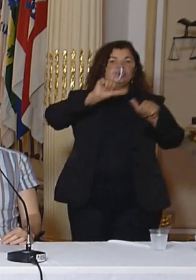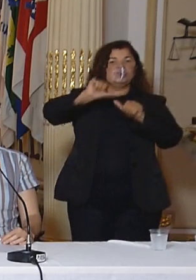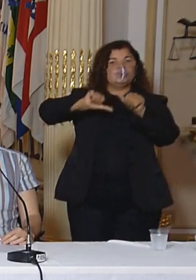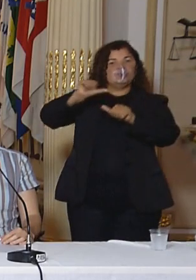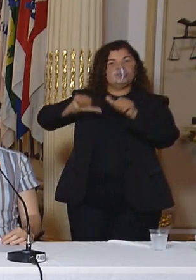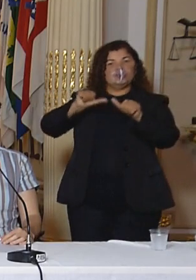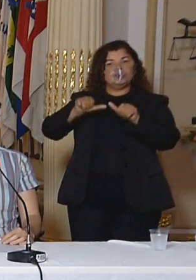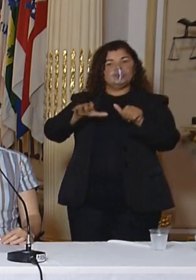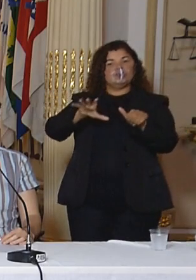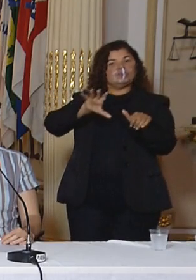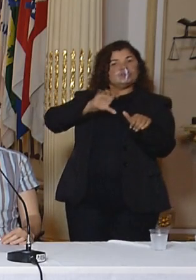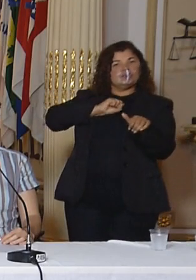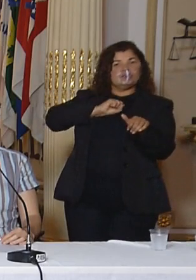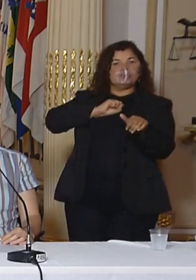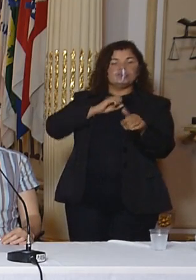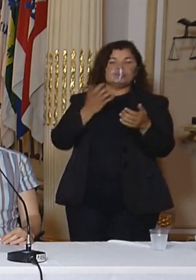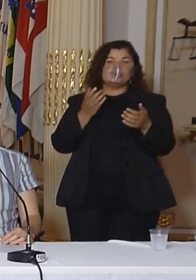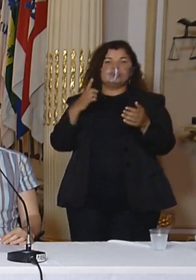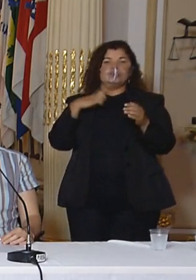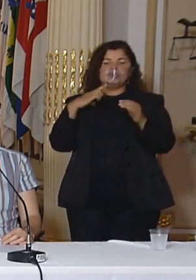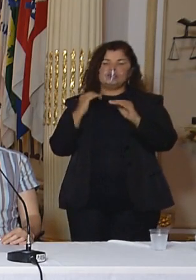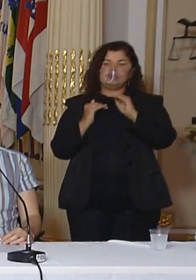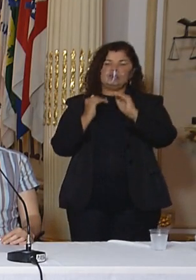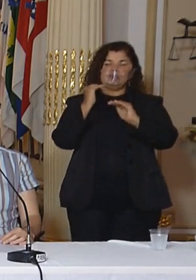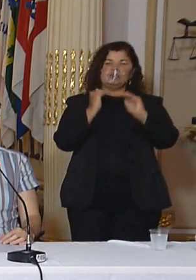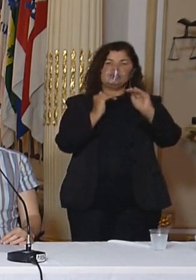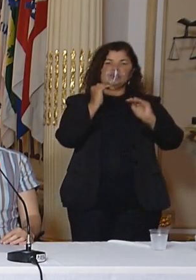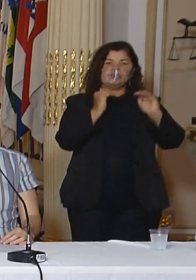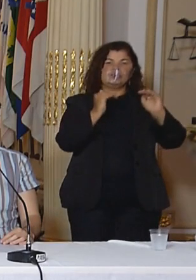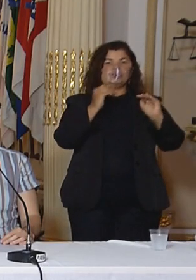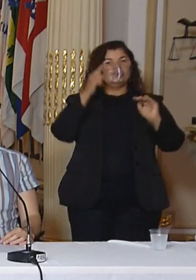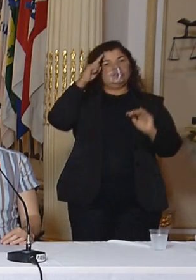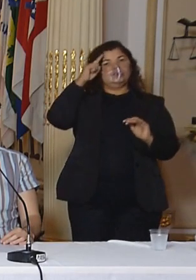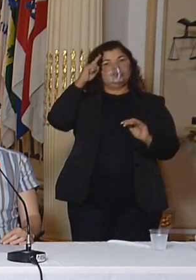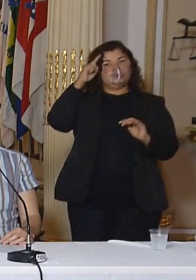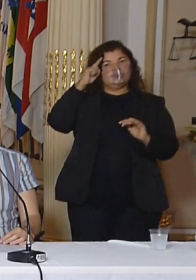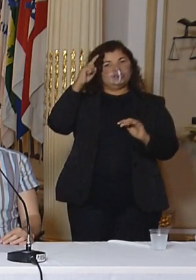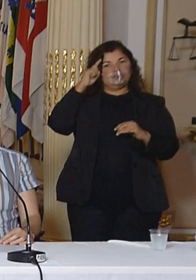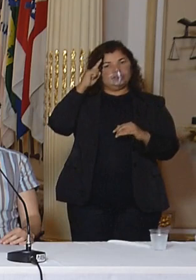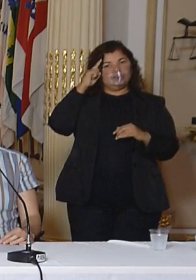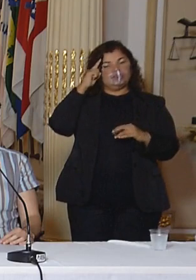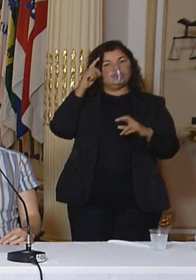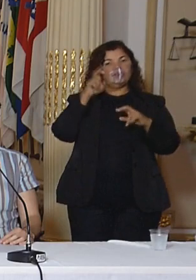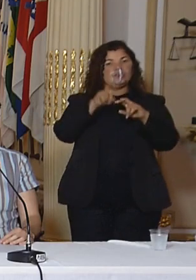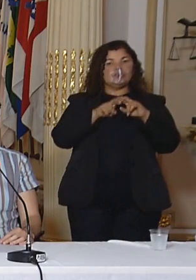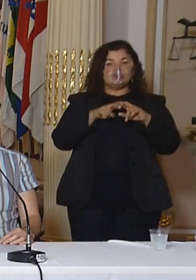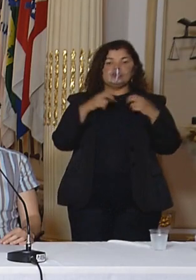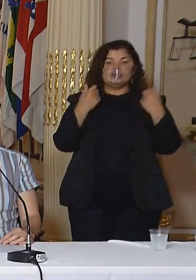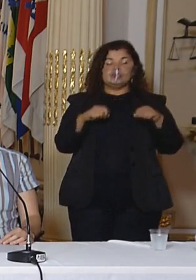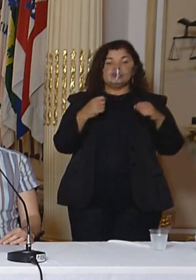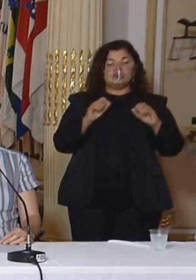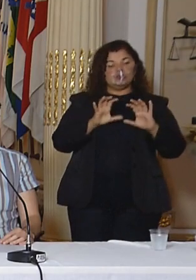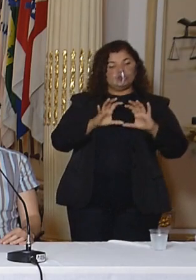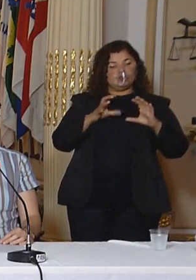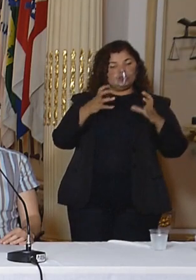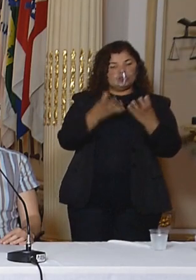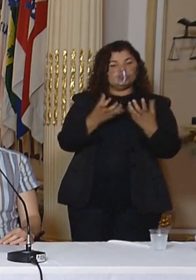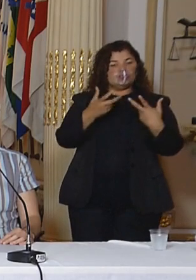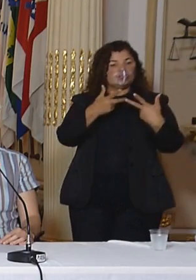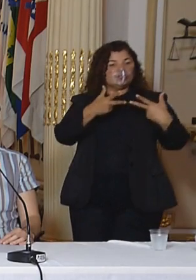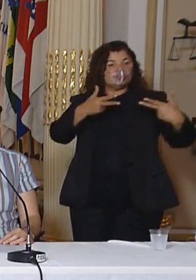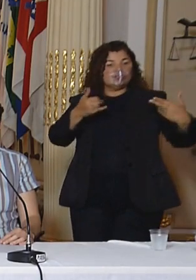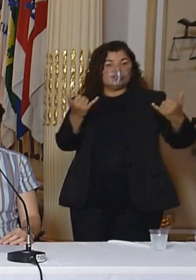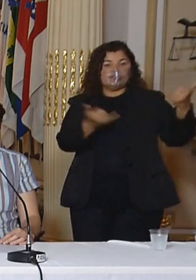de transmissão, que é medida diariamente. Então, a gente precisa ter um conjunto de informações ao longo da